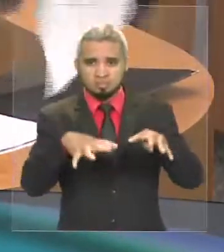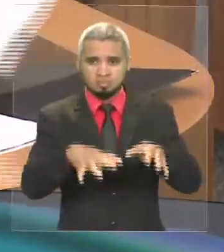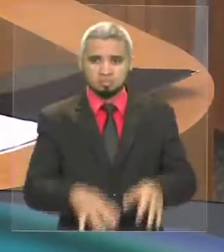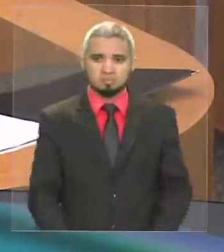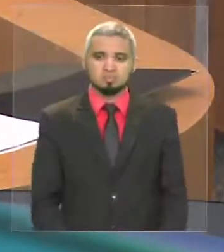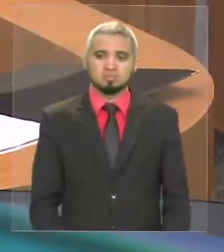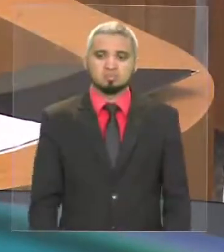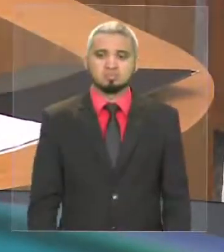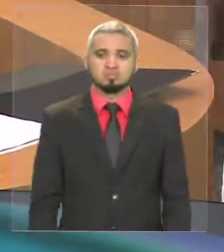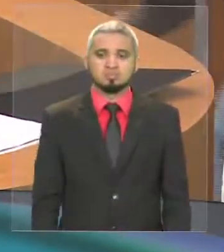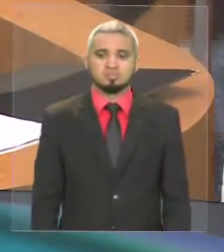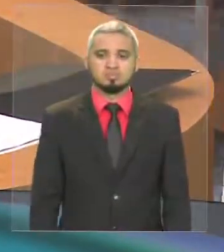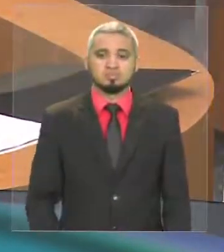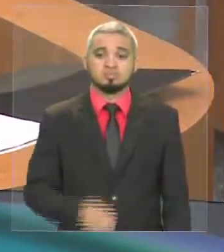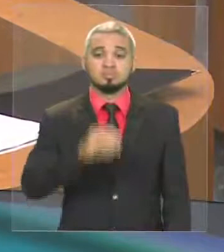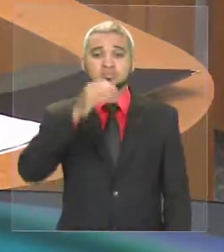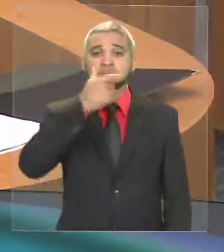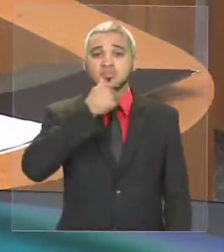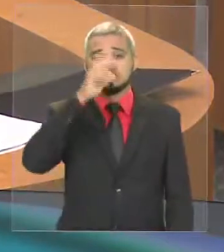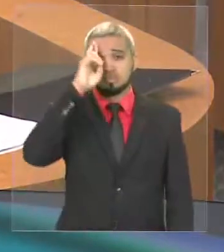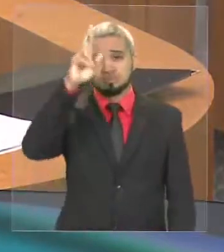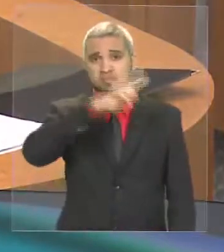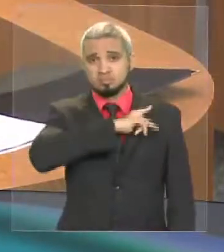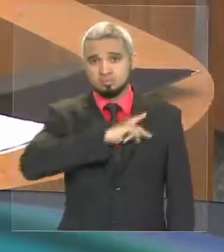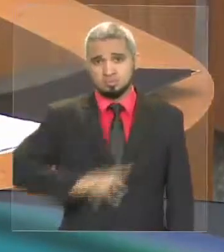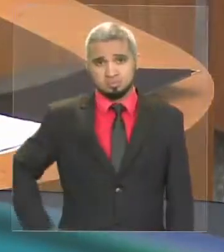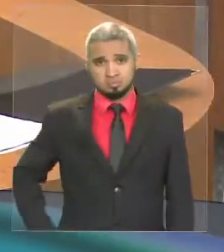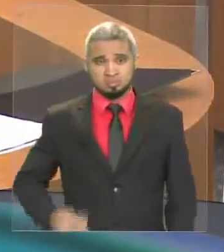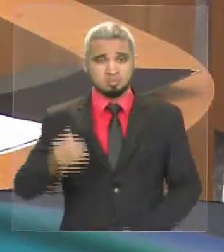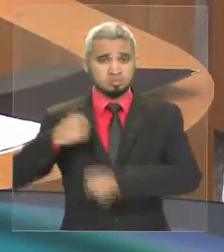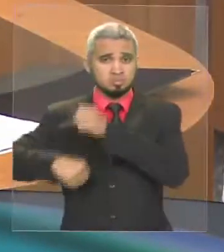Senhor presidente, em 2015 também apresentamos